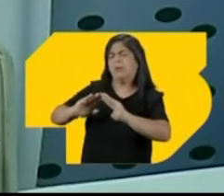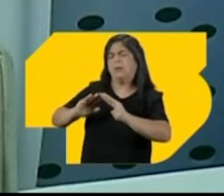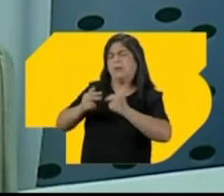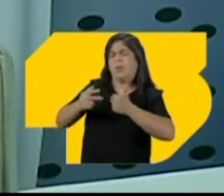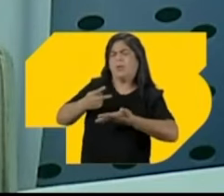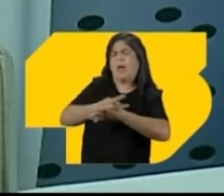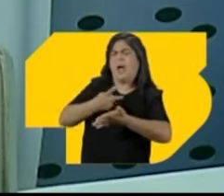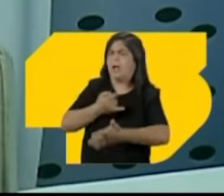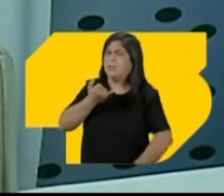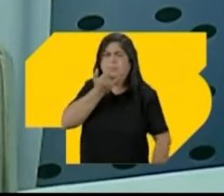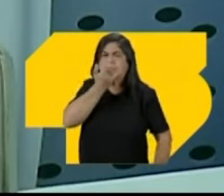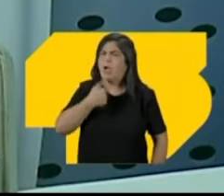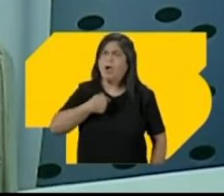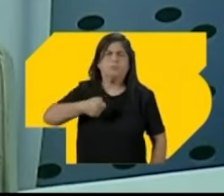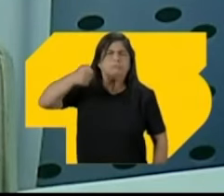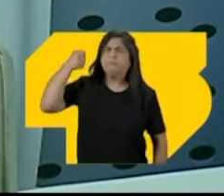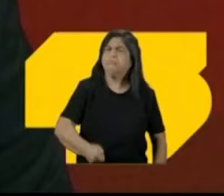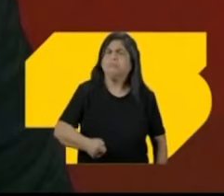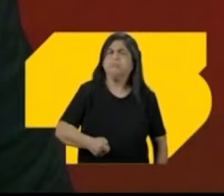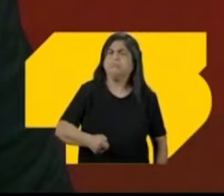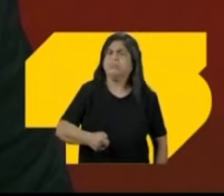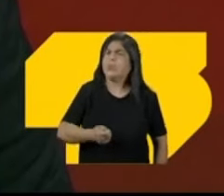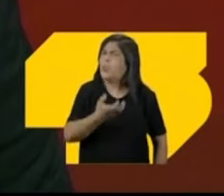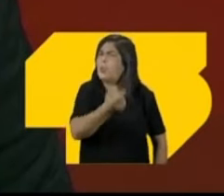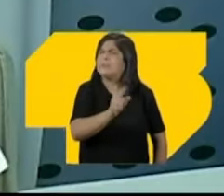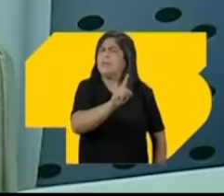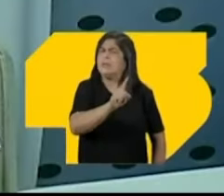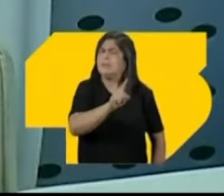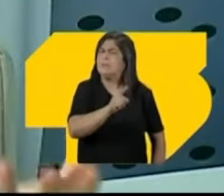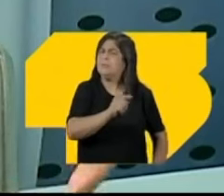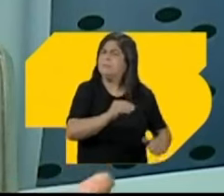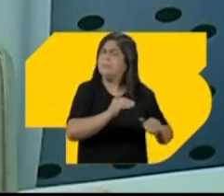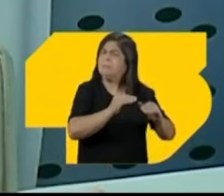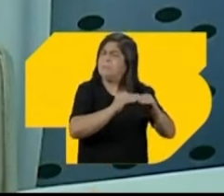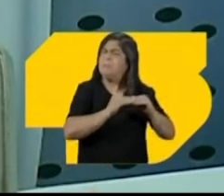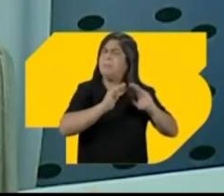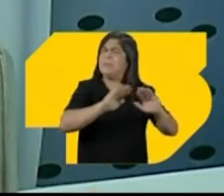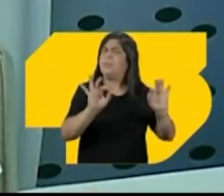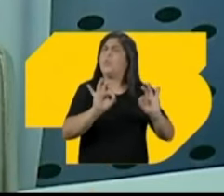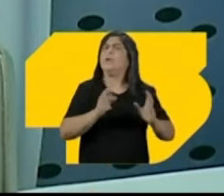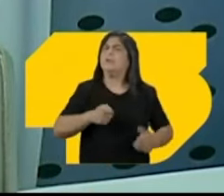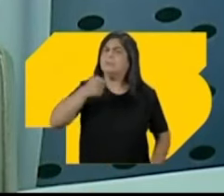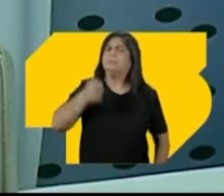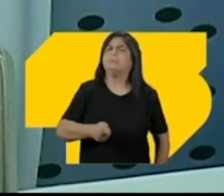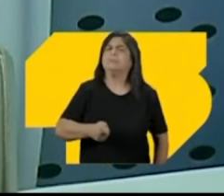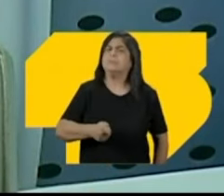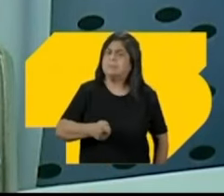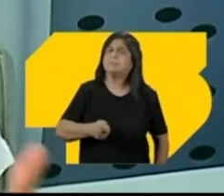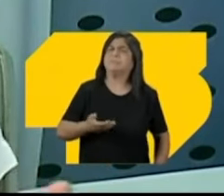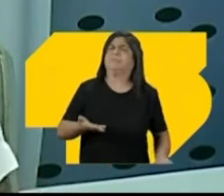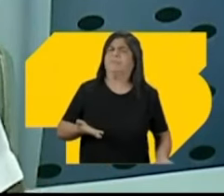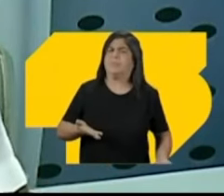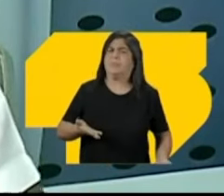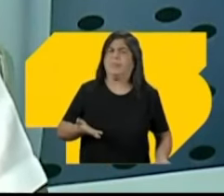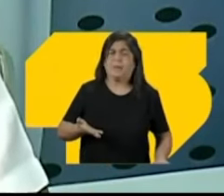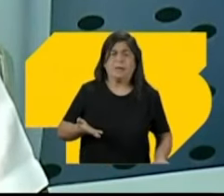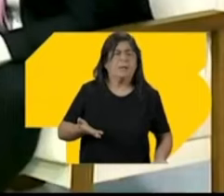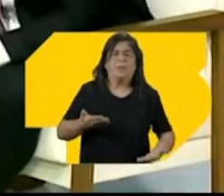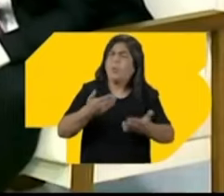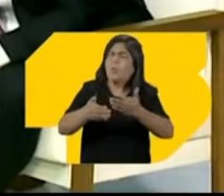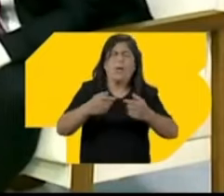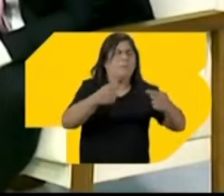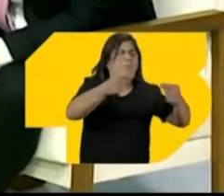pedir alguma coisa fora do lugar tem que ter medo, inclusive, de pedir. Né? Tem que achar constrangimento, porque... Seja de dentro da